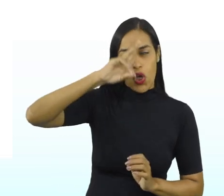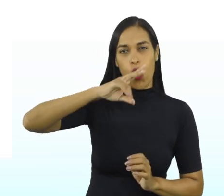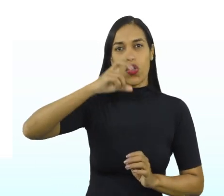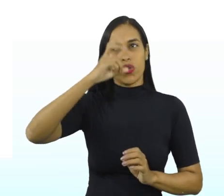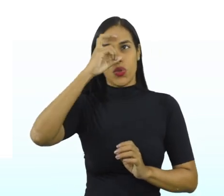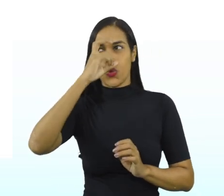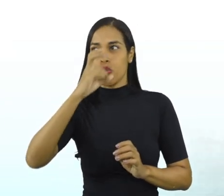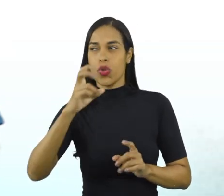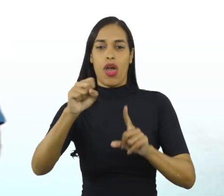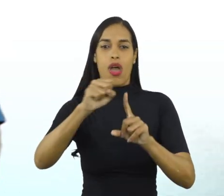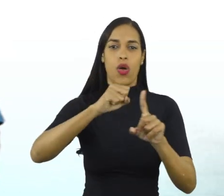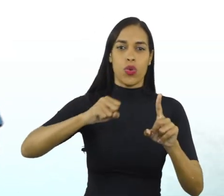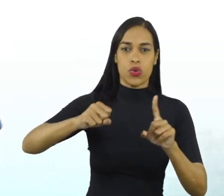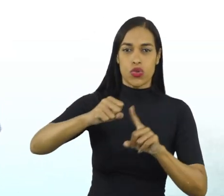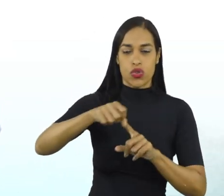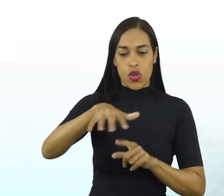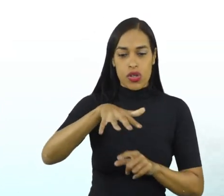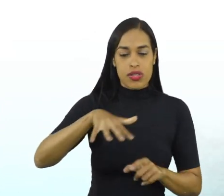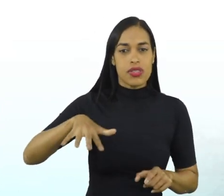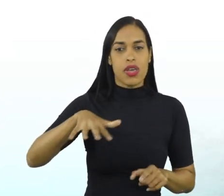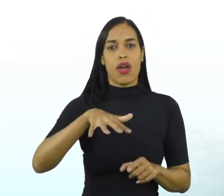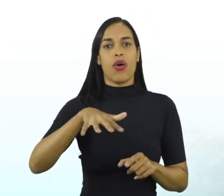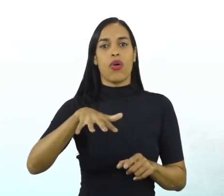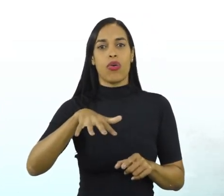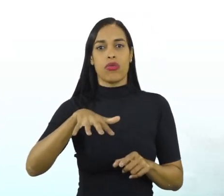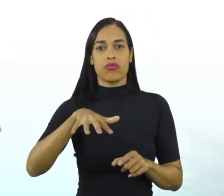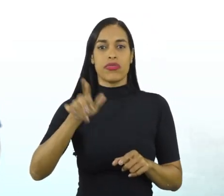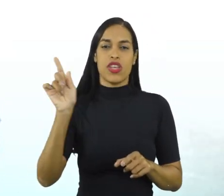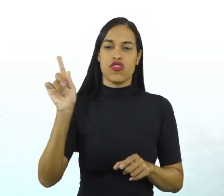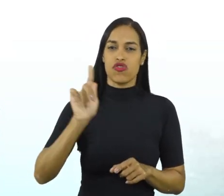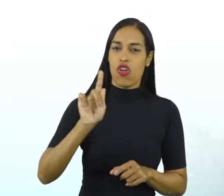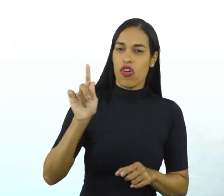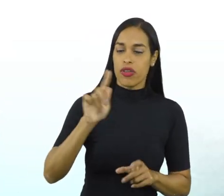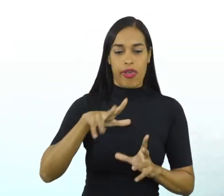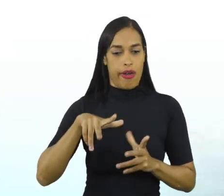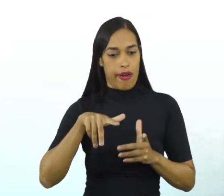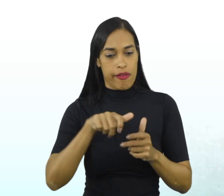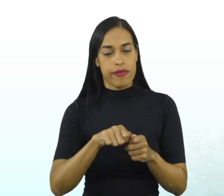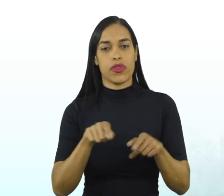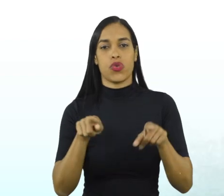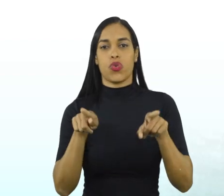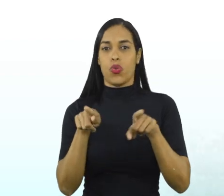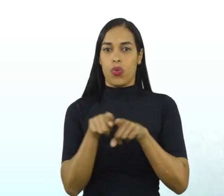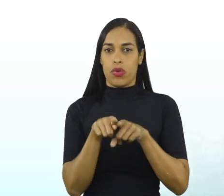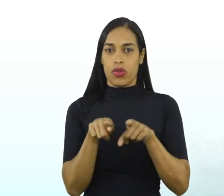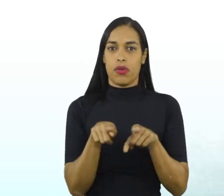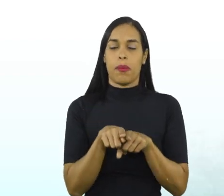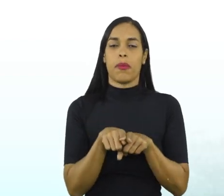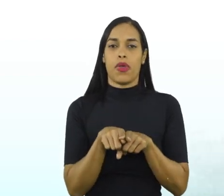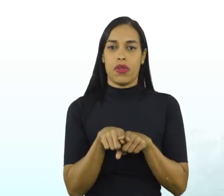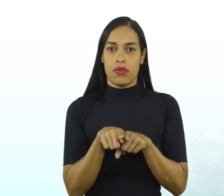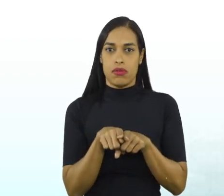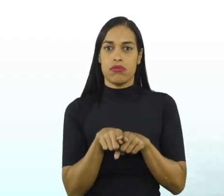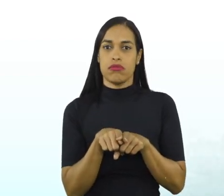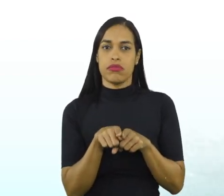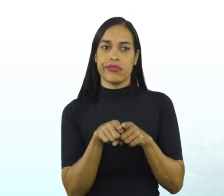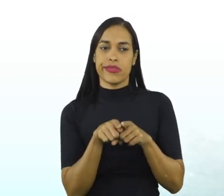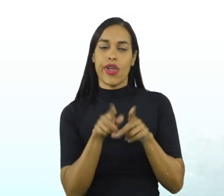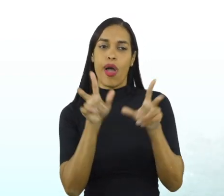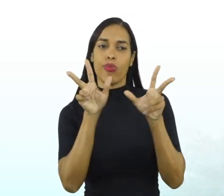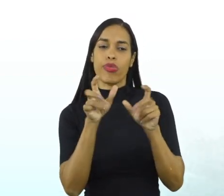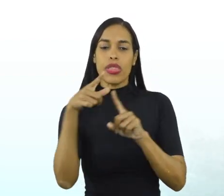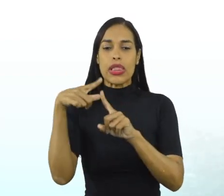cultural, social, isso interfere geográfico, interfere muito no que diz respeito, não é, ao modo de